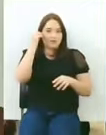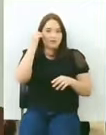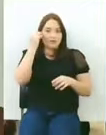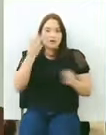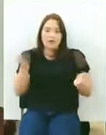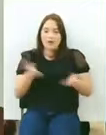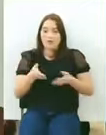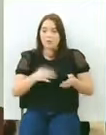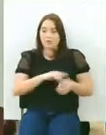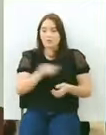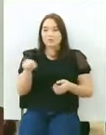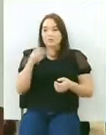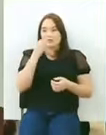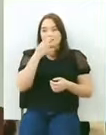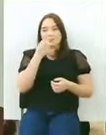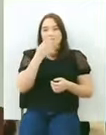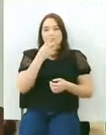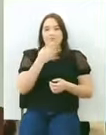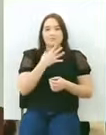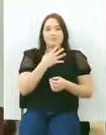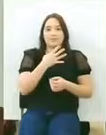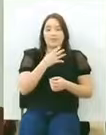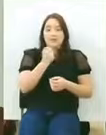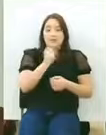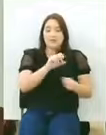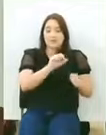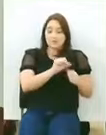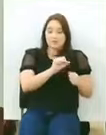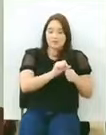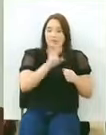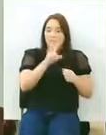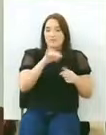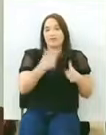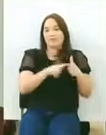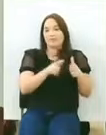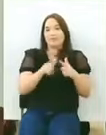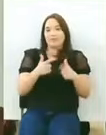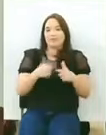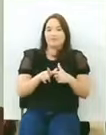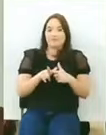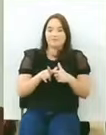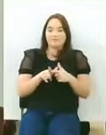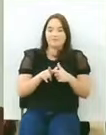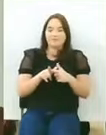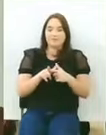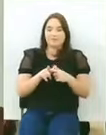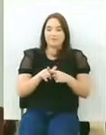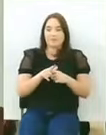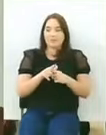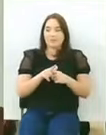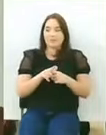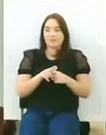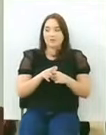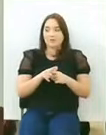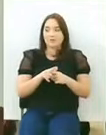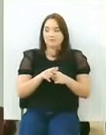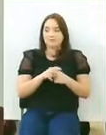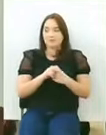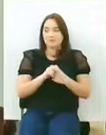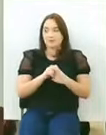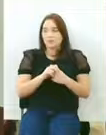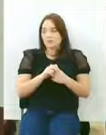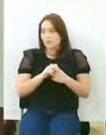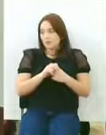disso. Agora está bom. Se a gente fizer isso, vamos arrumar problemas para a gente ter que administrar.